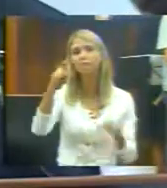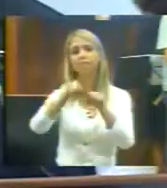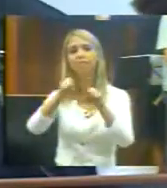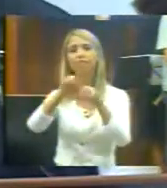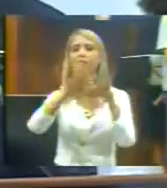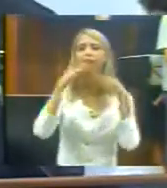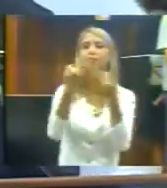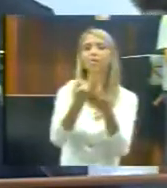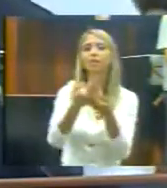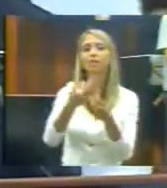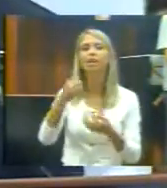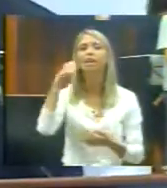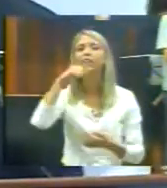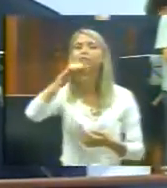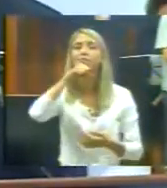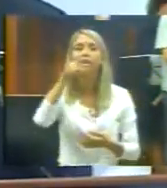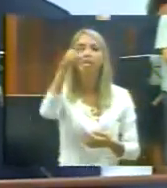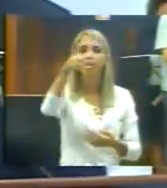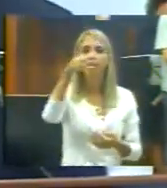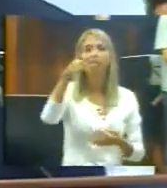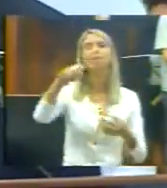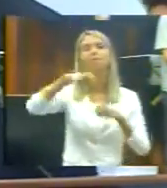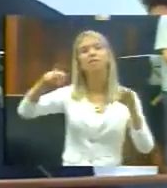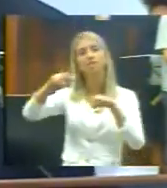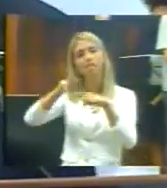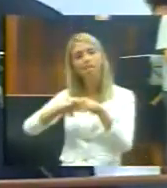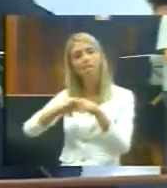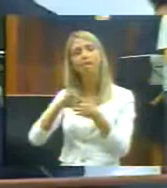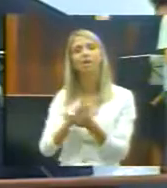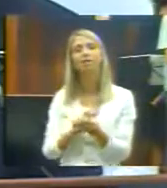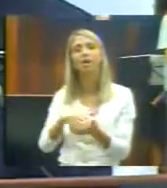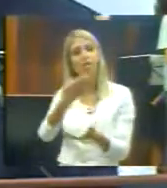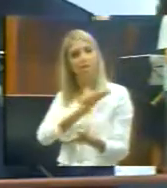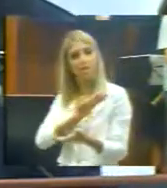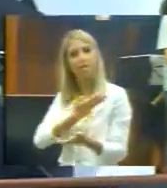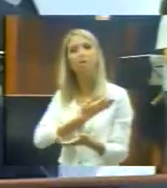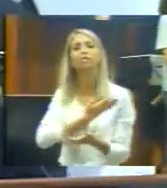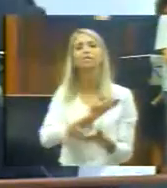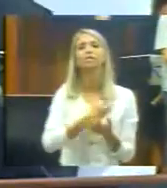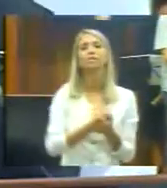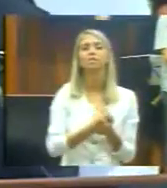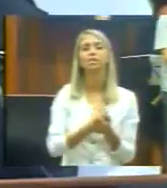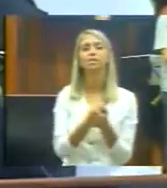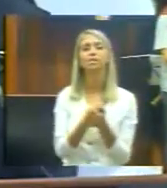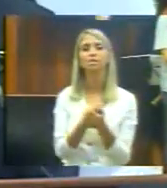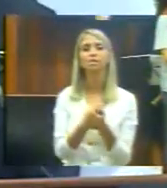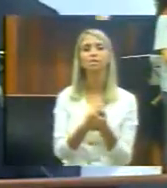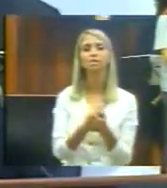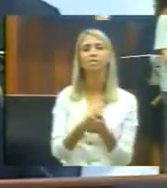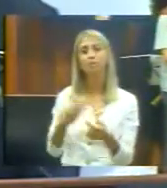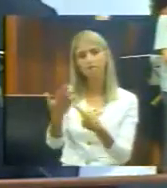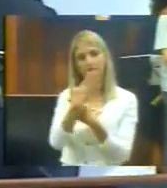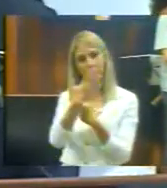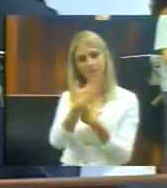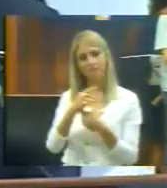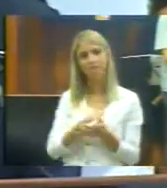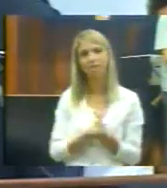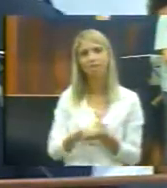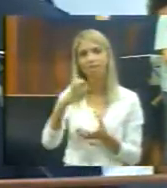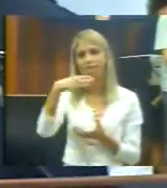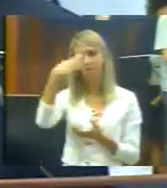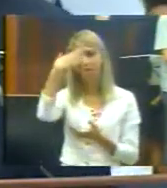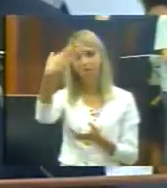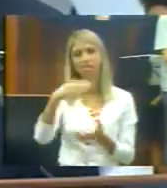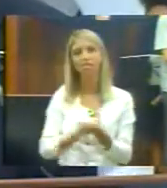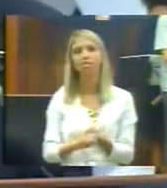minha mãe, que ali está presente, Dona Maria das Neves, e o seu parceiro, Antônio de Deus, por terem vindo aqui me apoiar. E